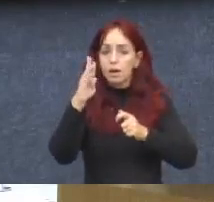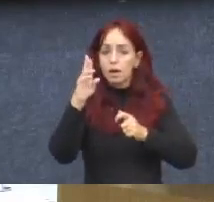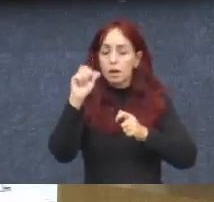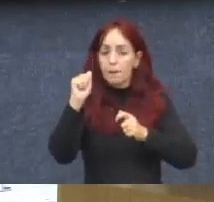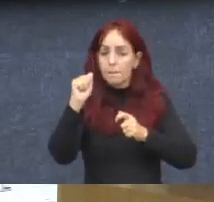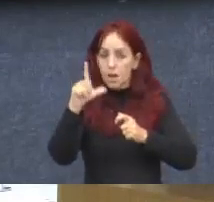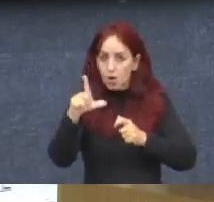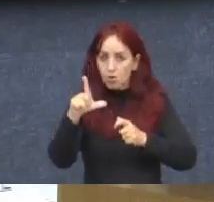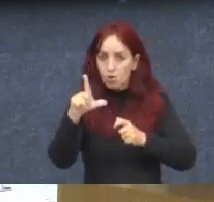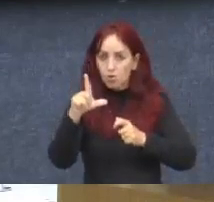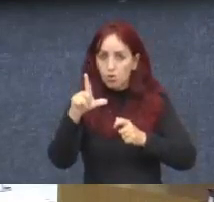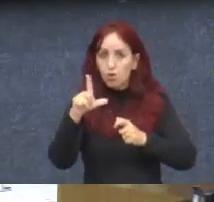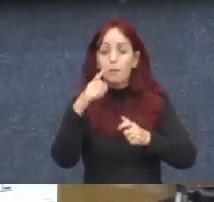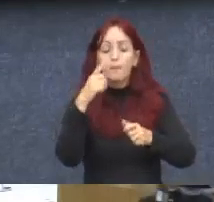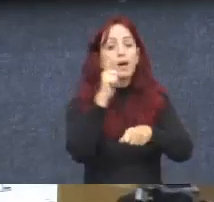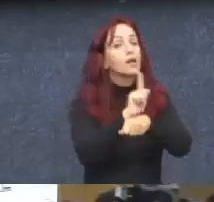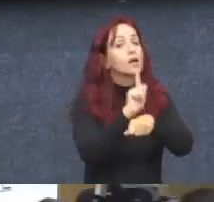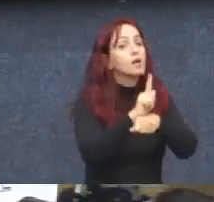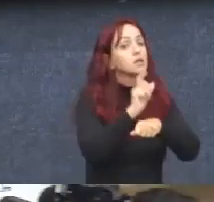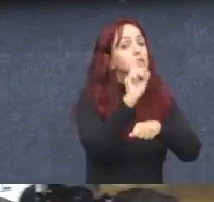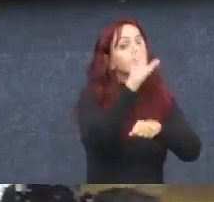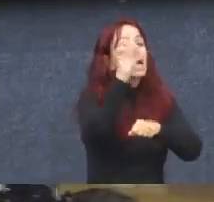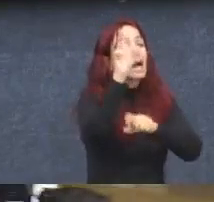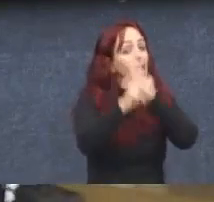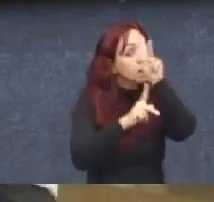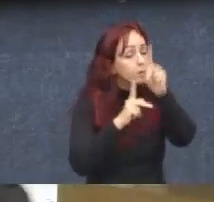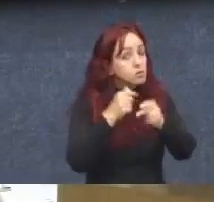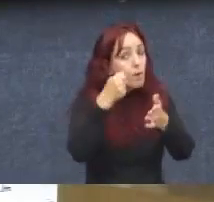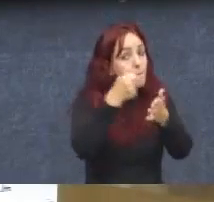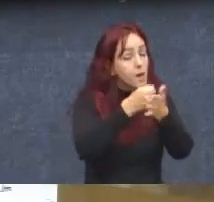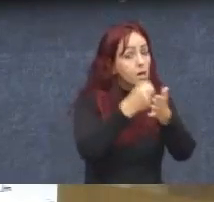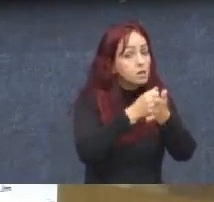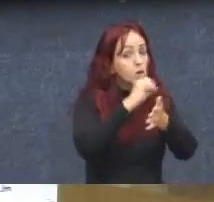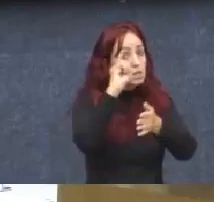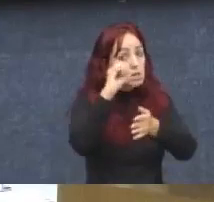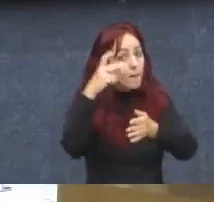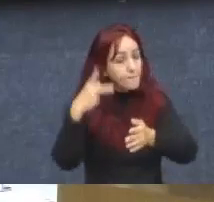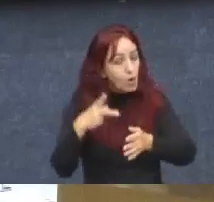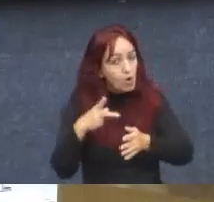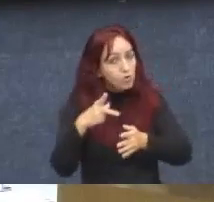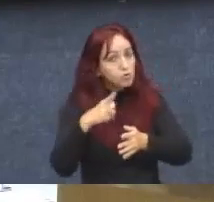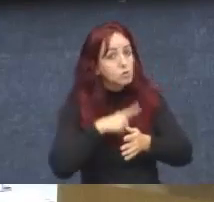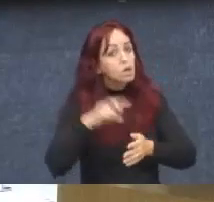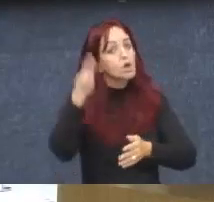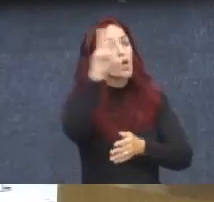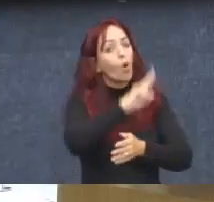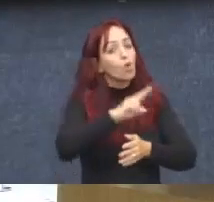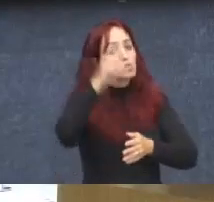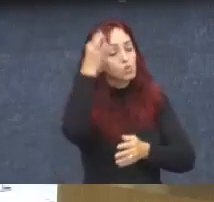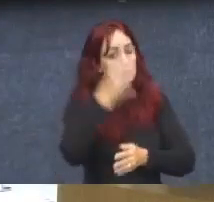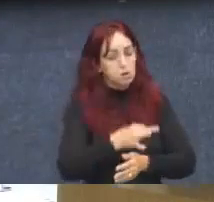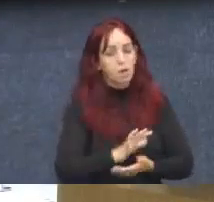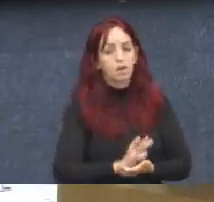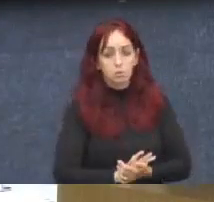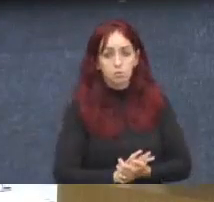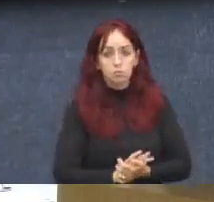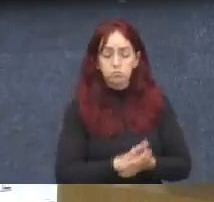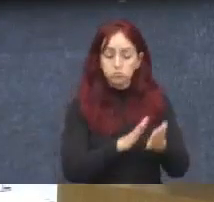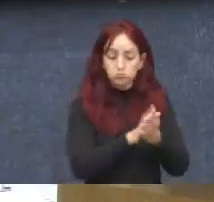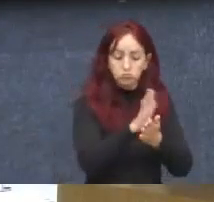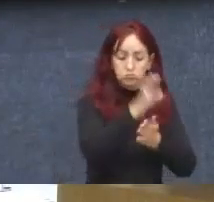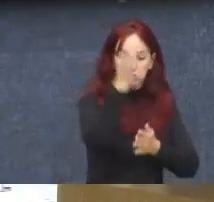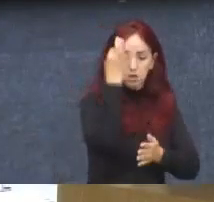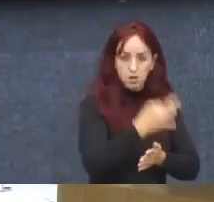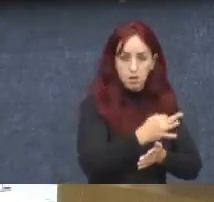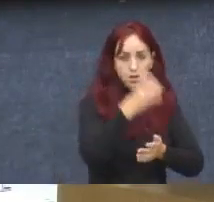impostos desta cidade, além de cada tostão do orçamento, seja bem utilizado. A ideia que está sendo